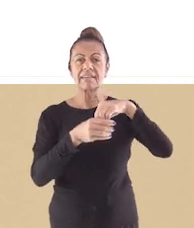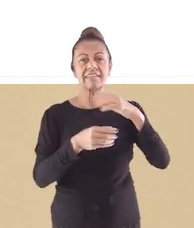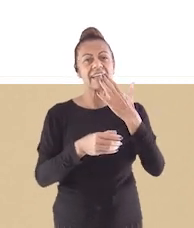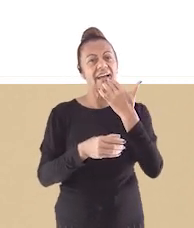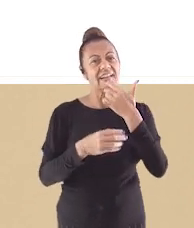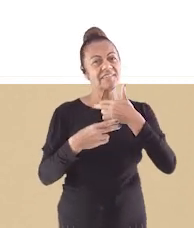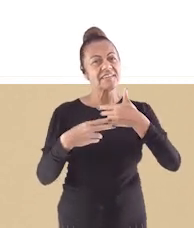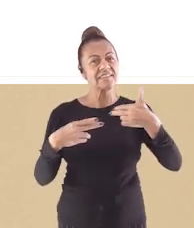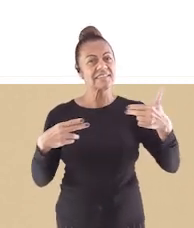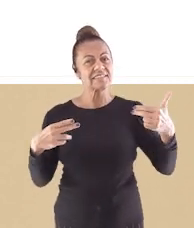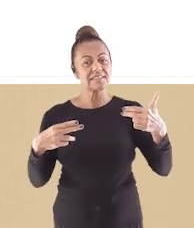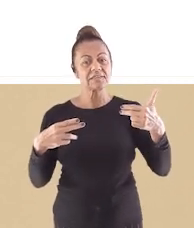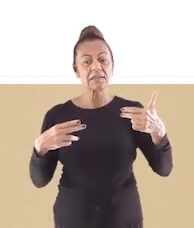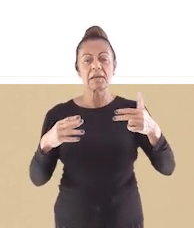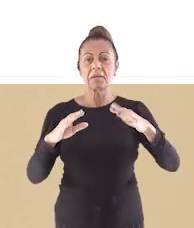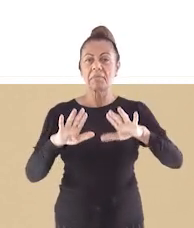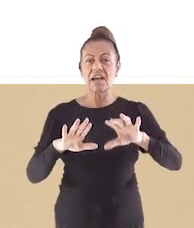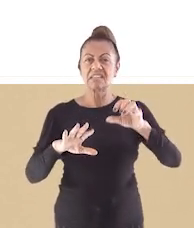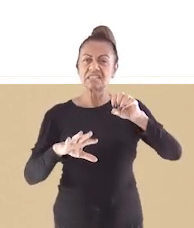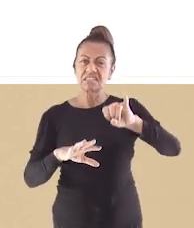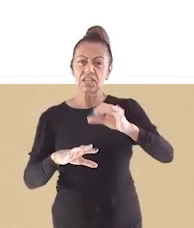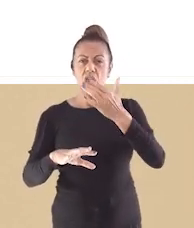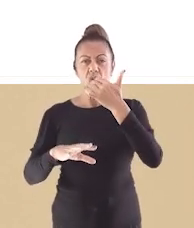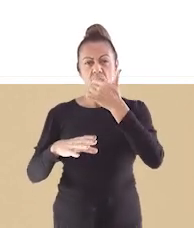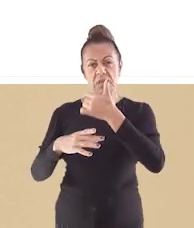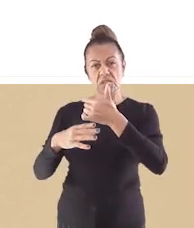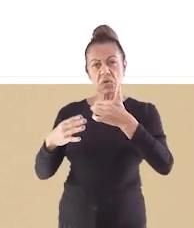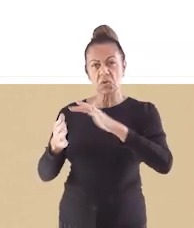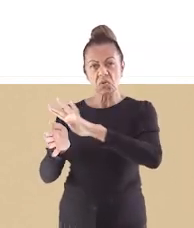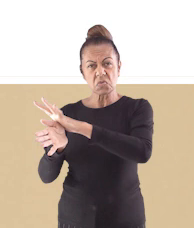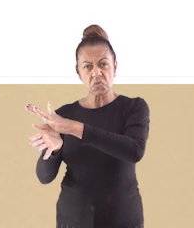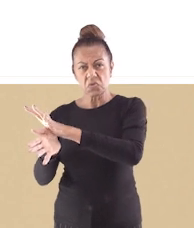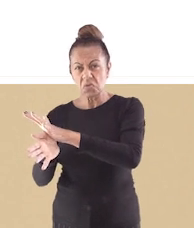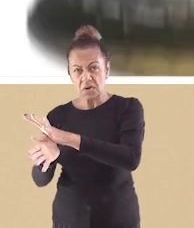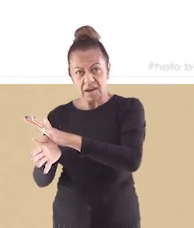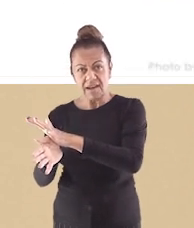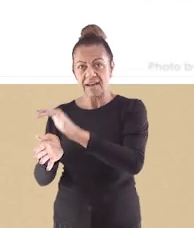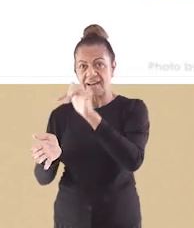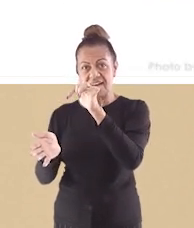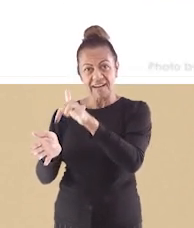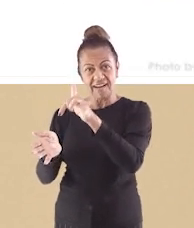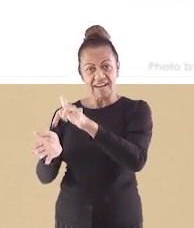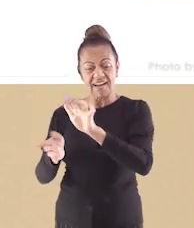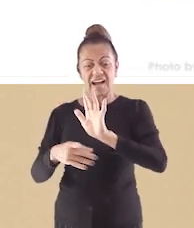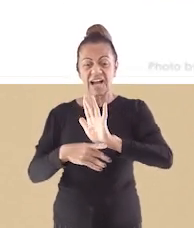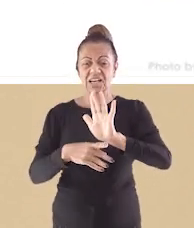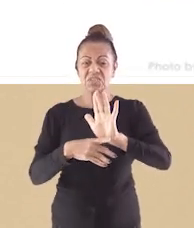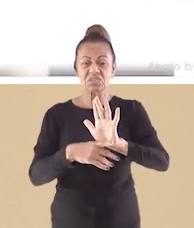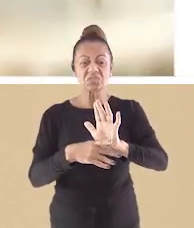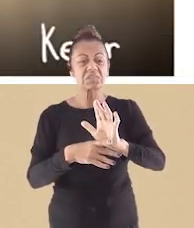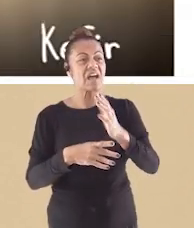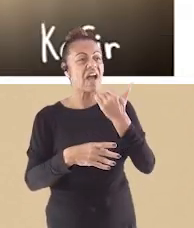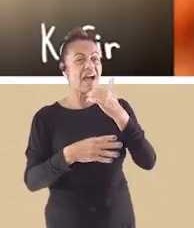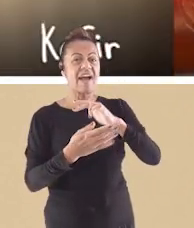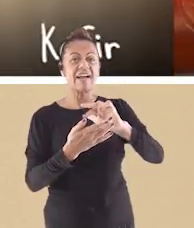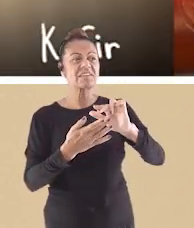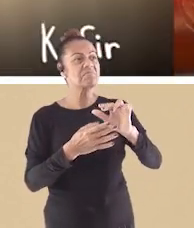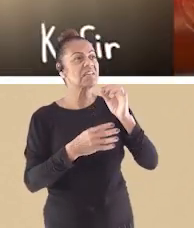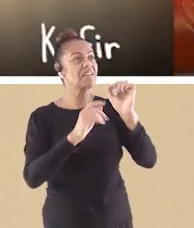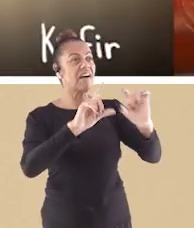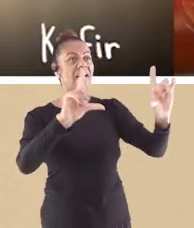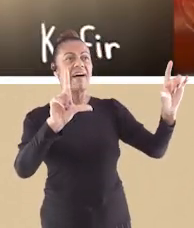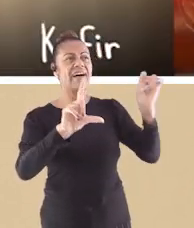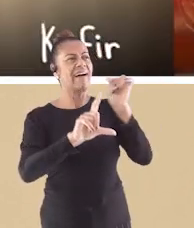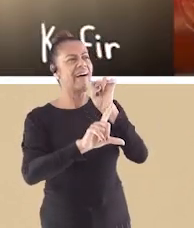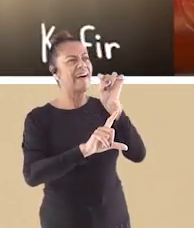ou de outro. E se nós não deixássemos a comida estragar, não teríamos chucrute, molho de soja, picles ou presunto cru. Sem mencionar kefir,